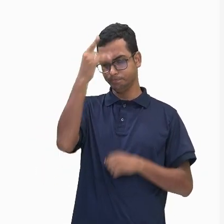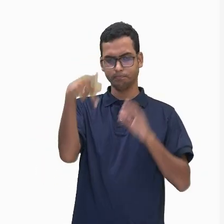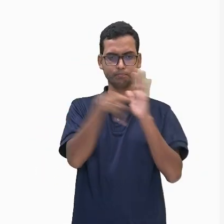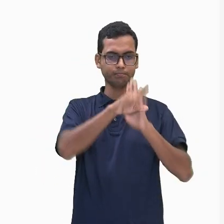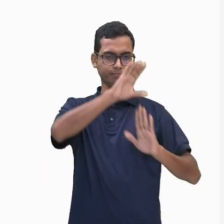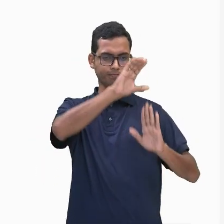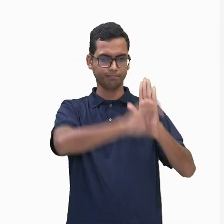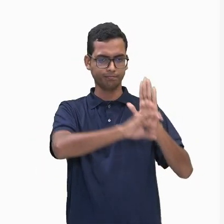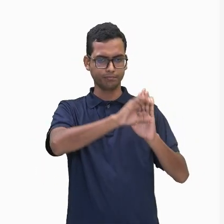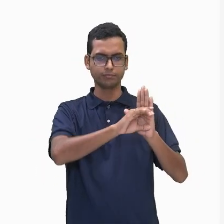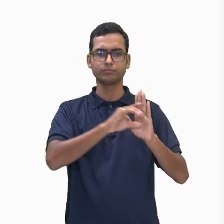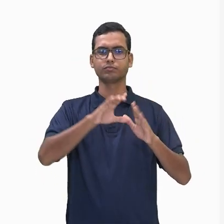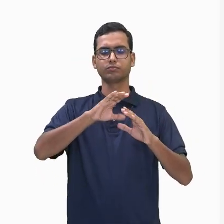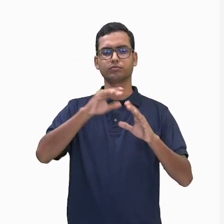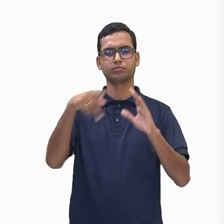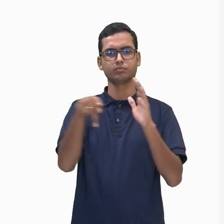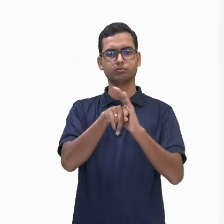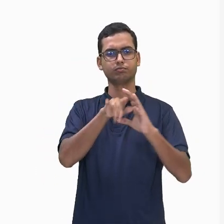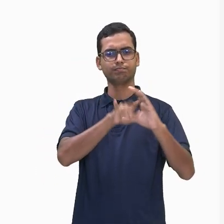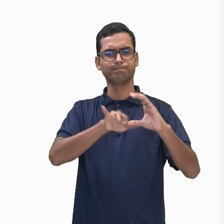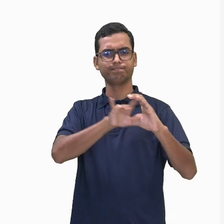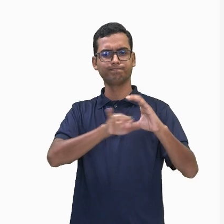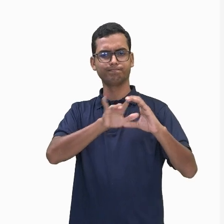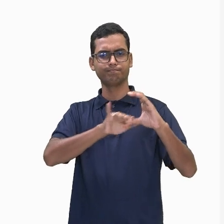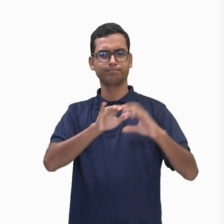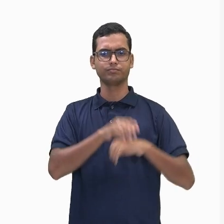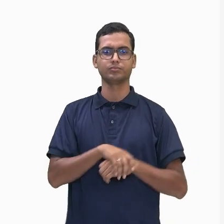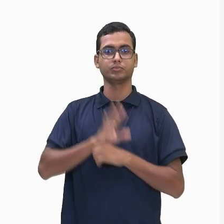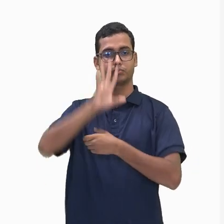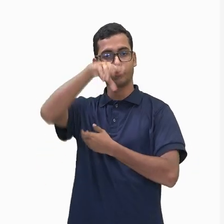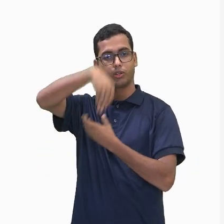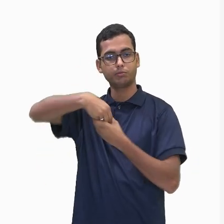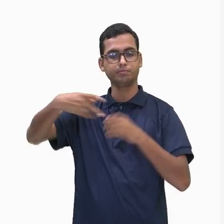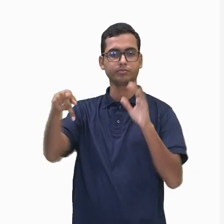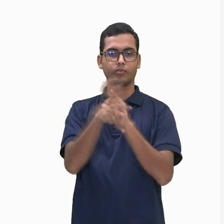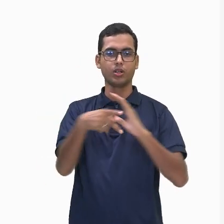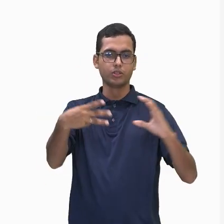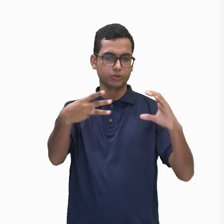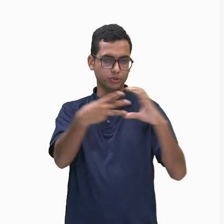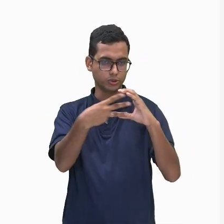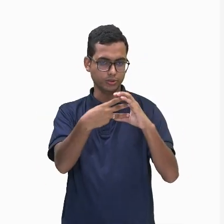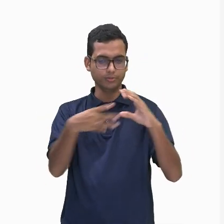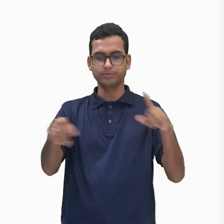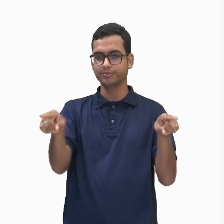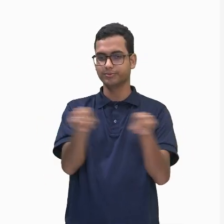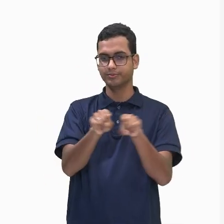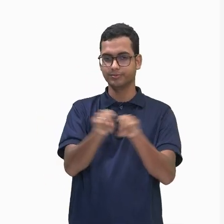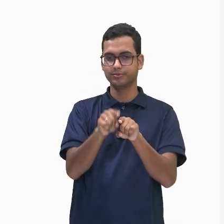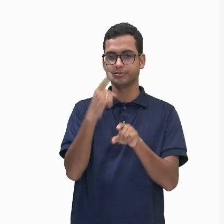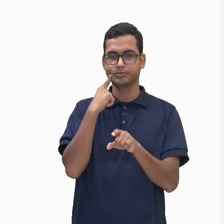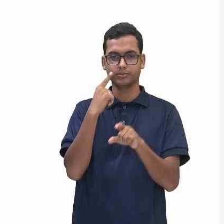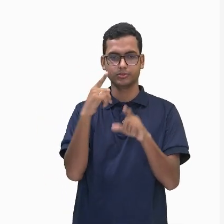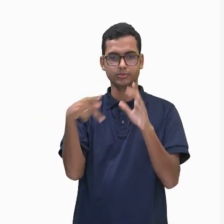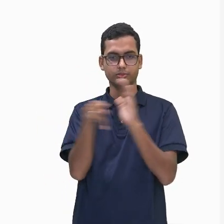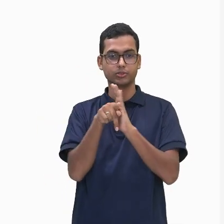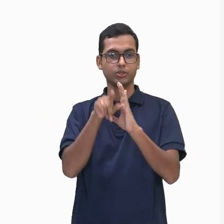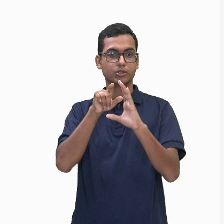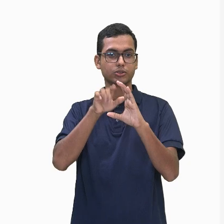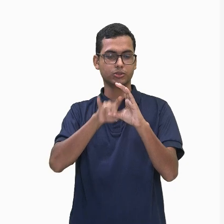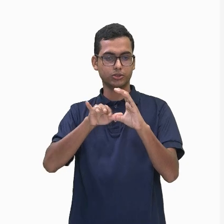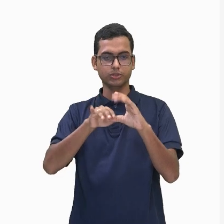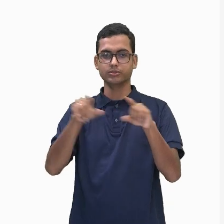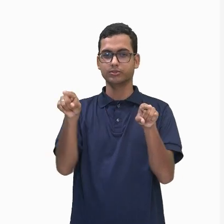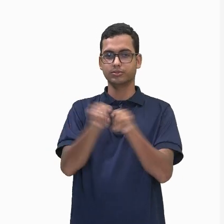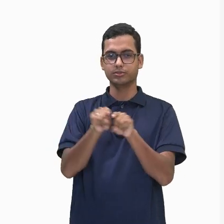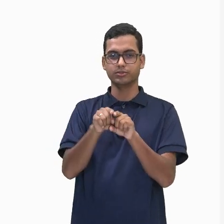conceito de citoplasma, ele é um espaço interno da célula, onde ficam as organelas, como a